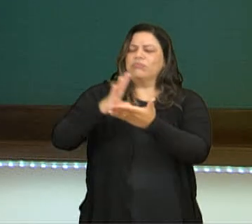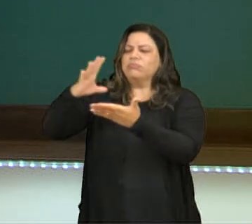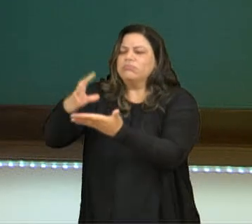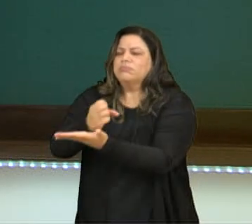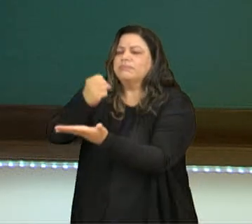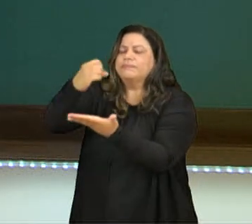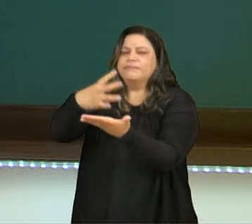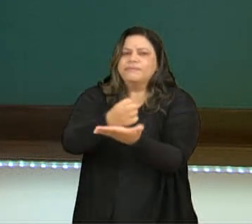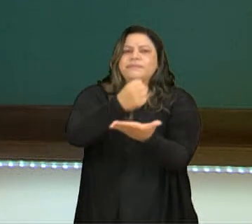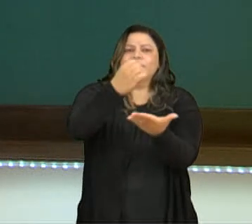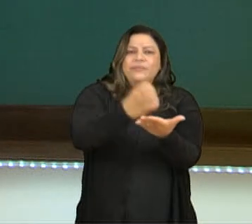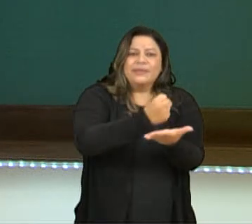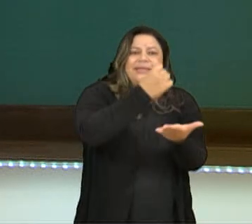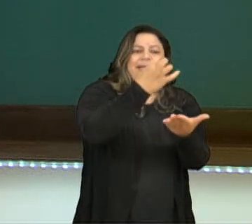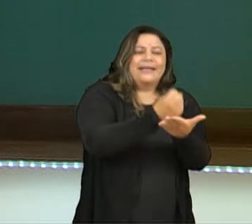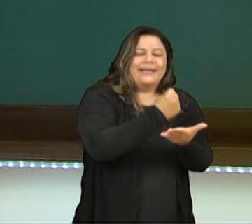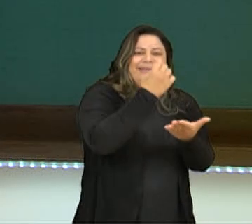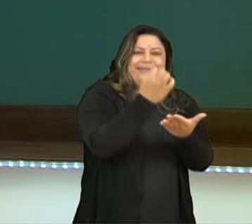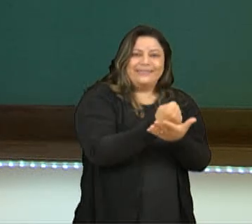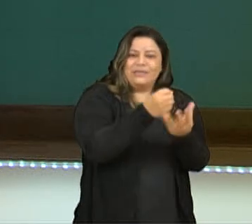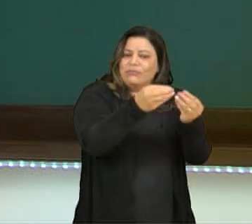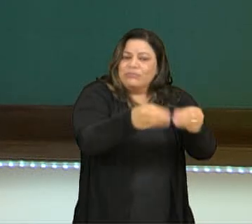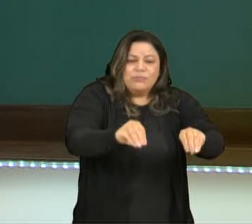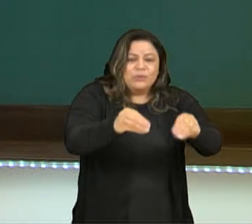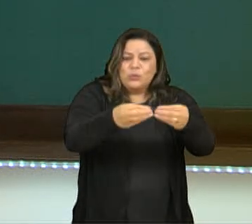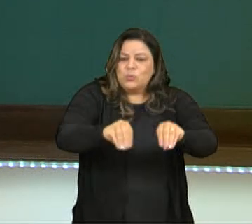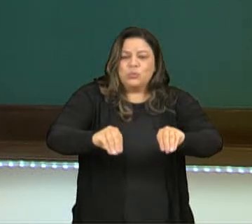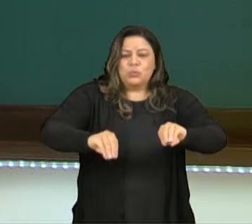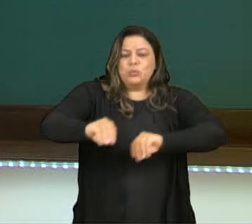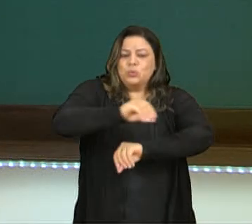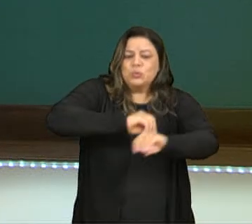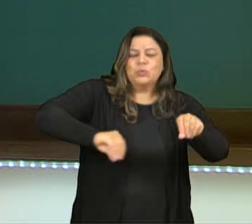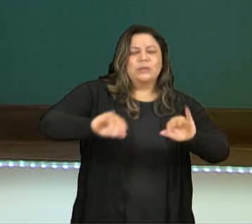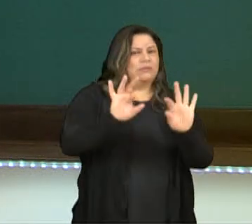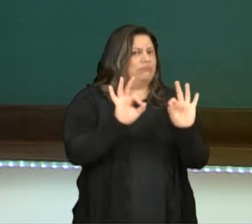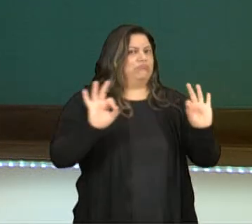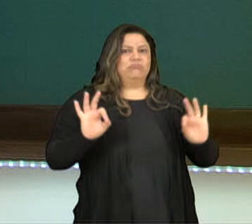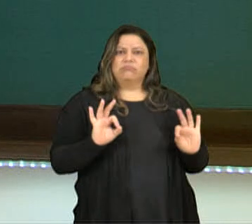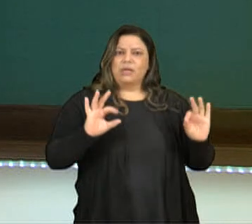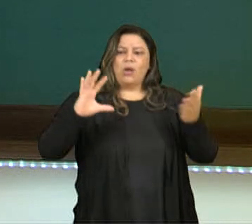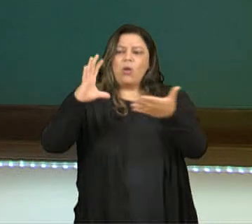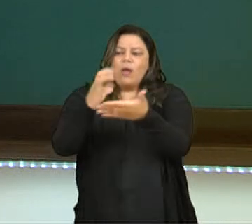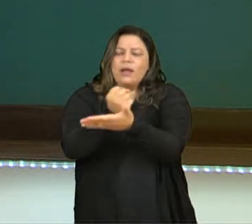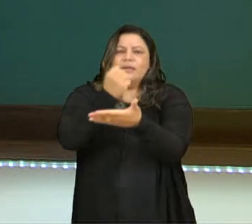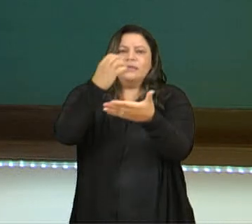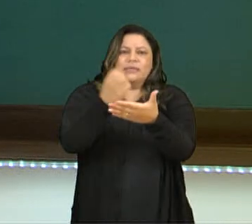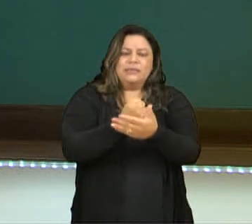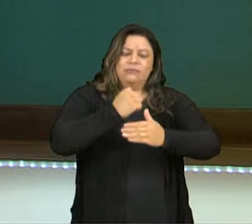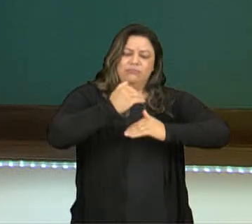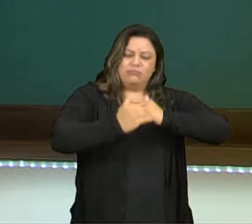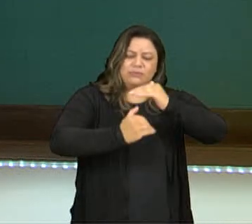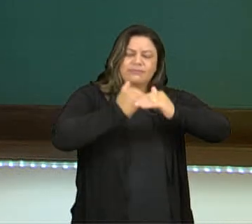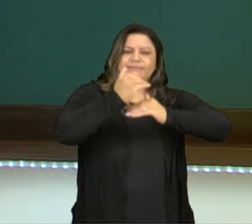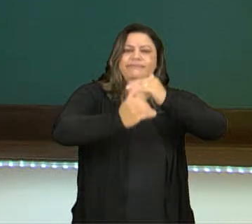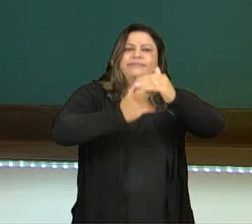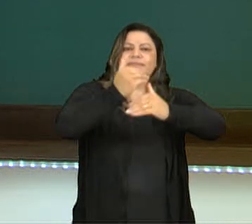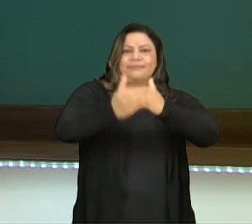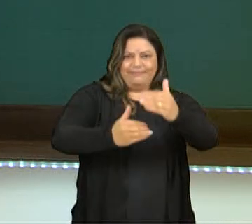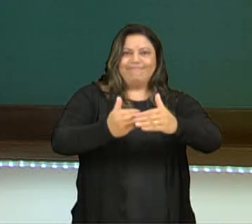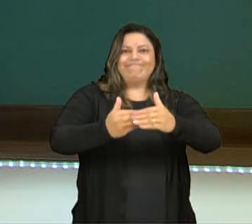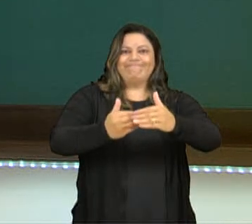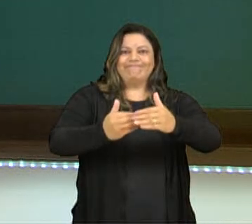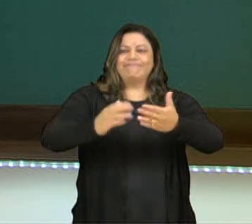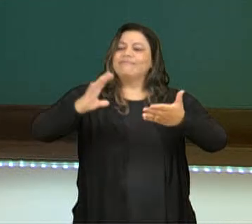da natureza sem prejuízo, teoricamente sem prejuízo, né? Pois eles podem ser